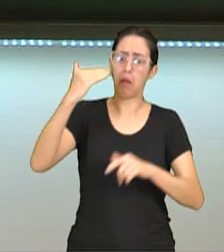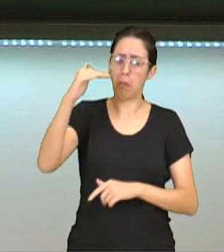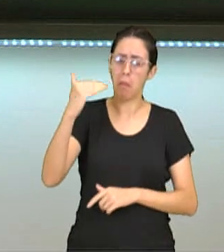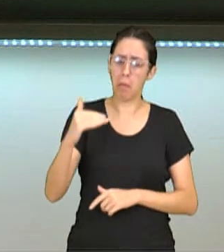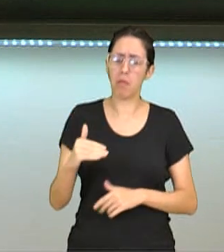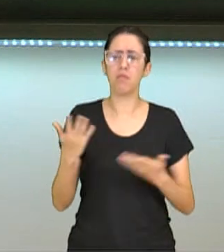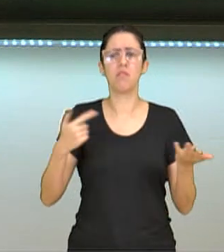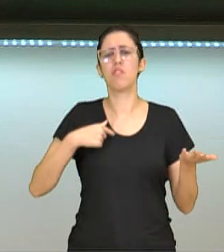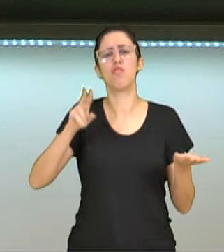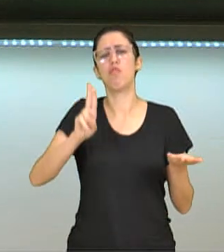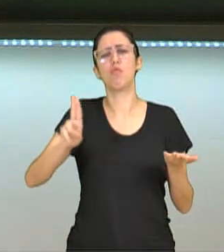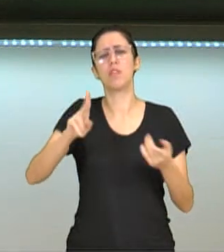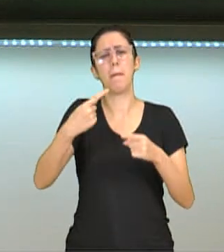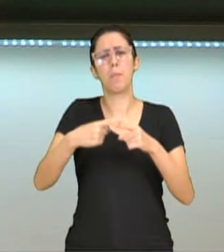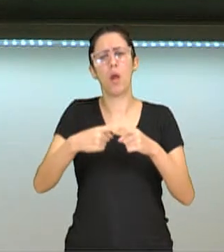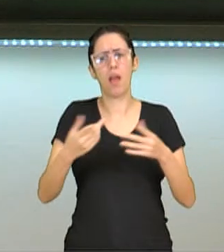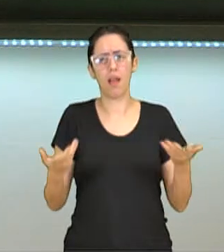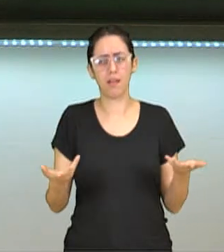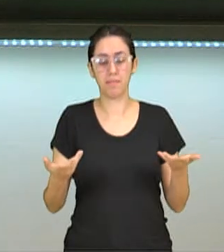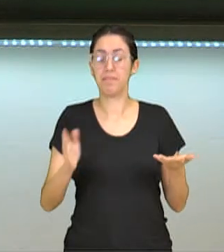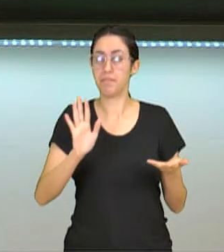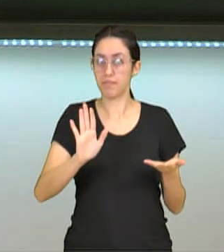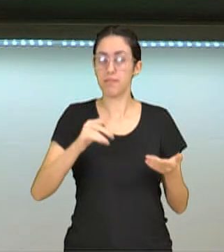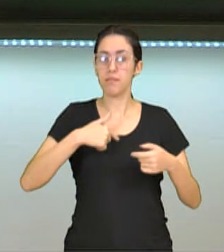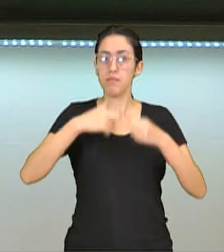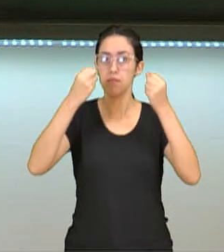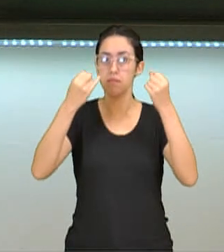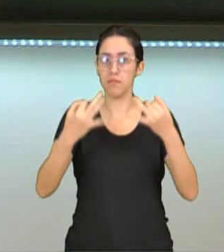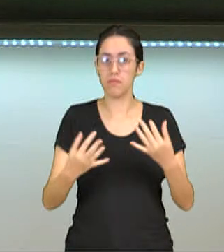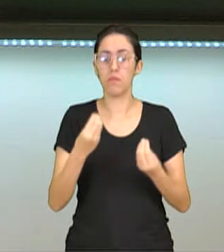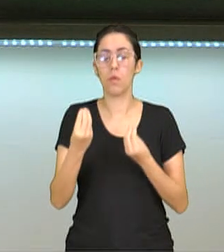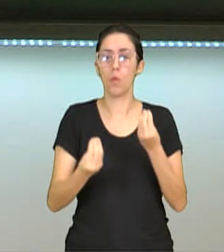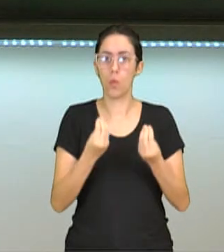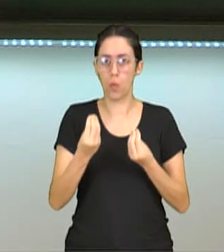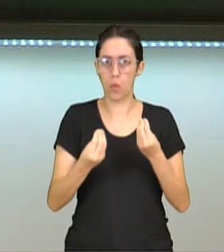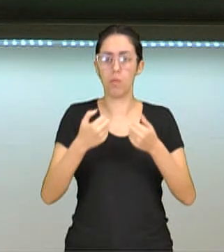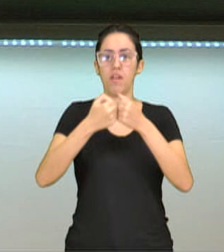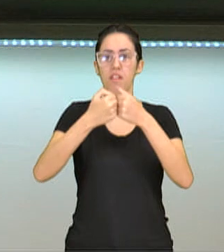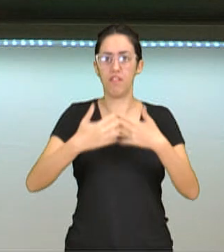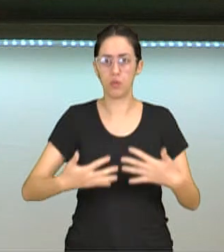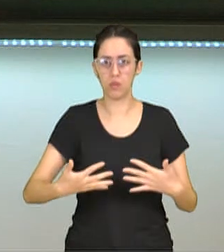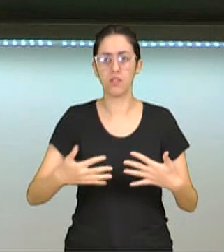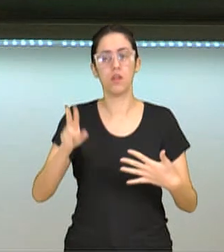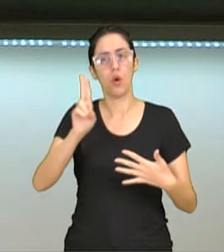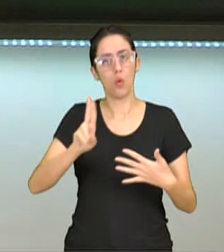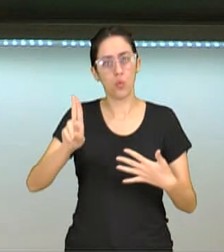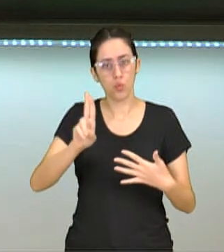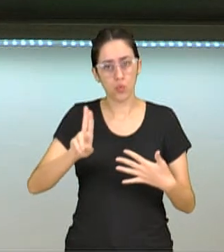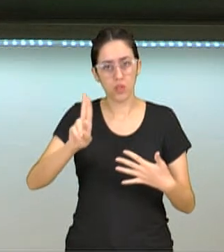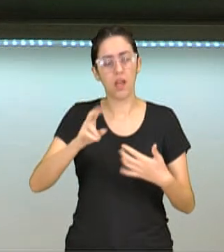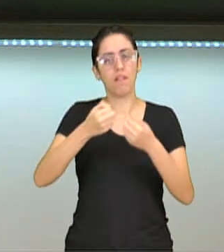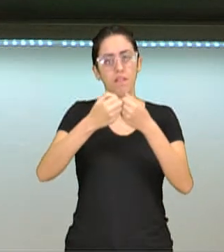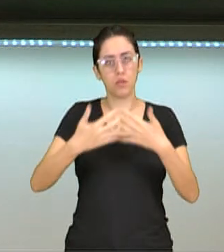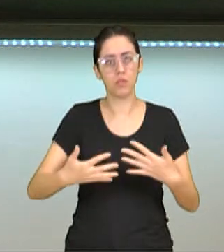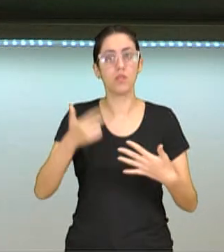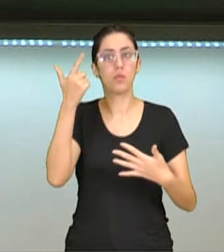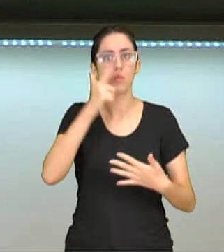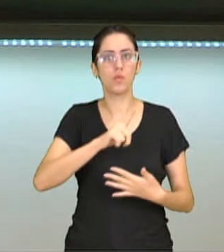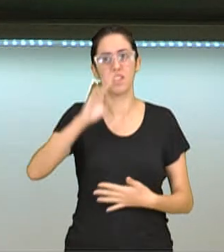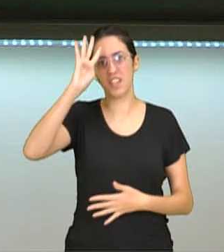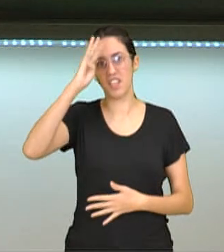que eu vou usar isso? Pois bem, nós vamos estar trabalhando isso, usando fatoração para resolver